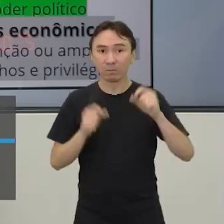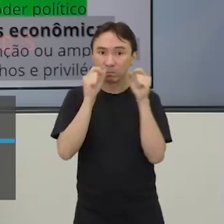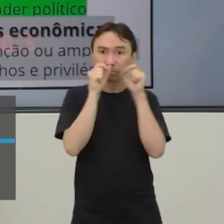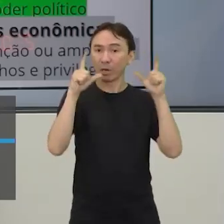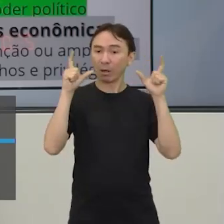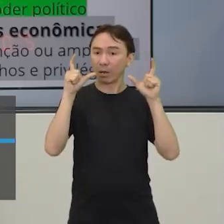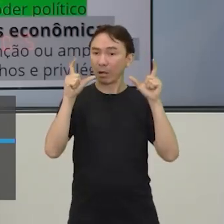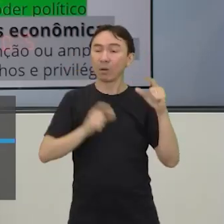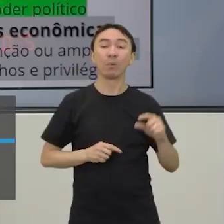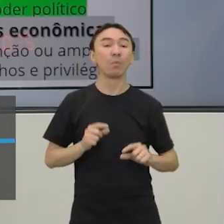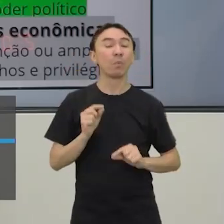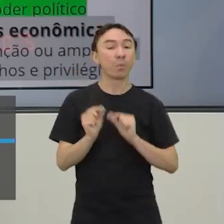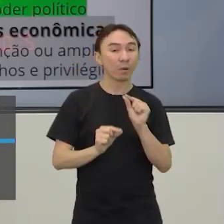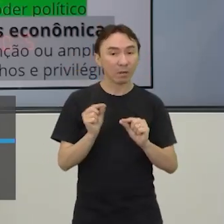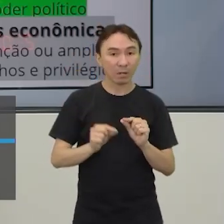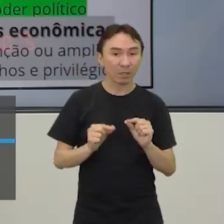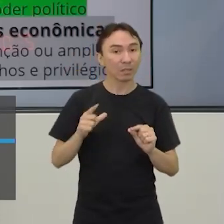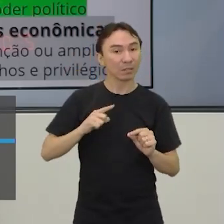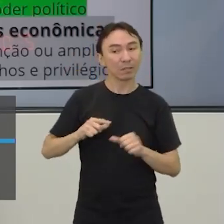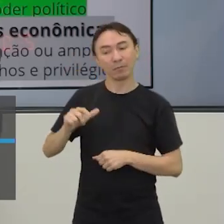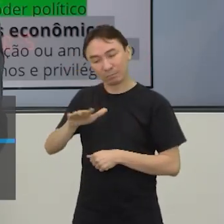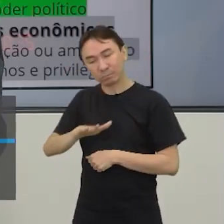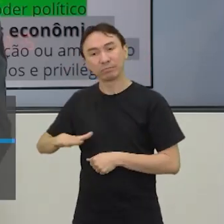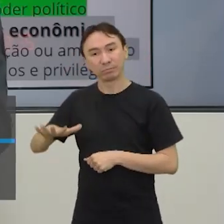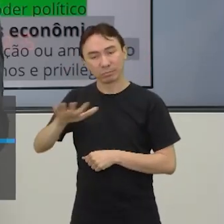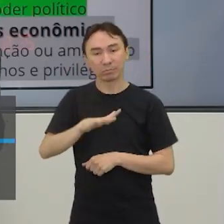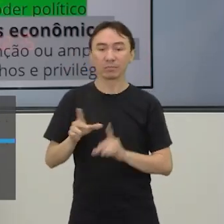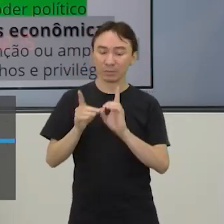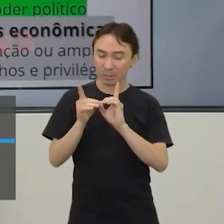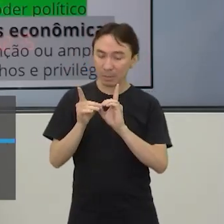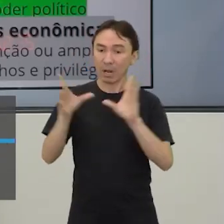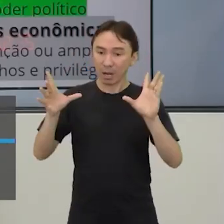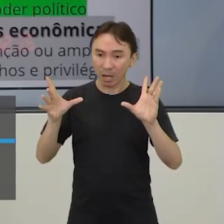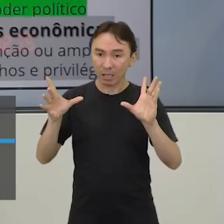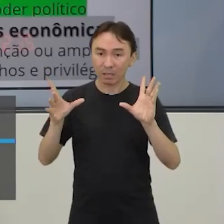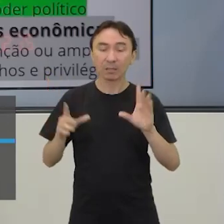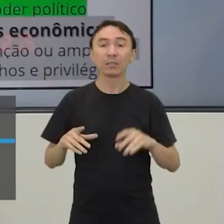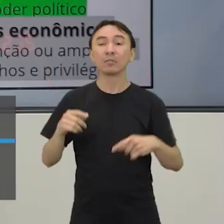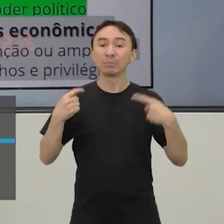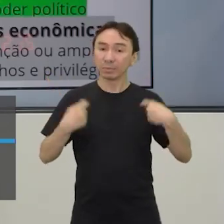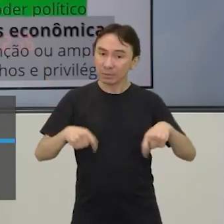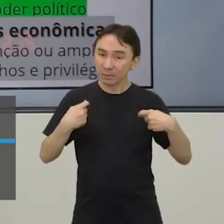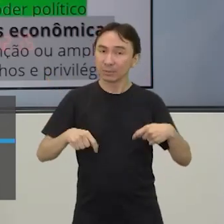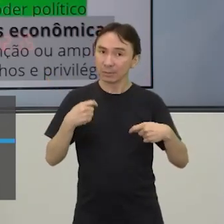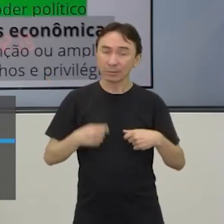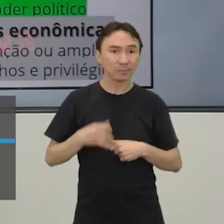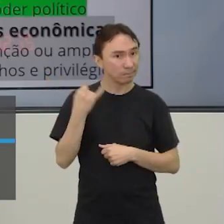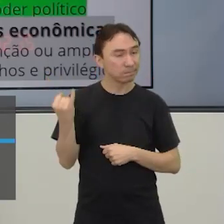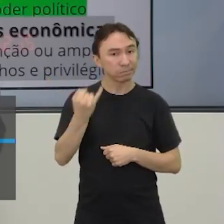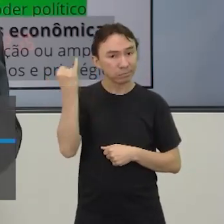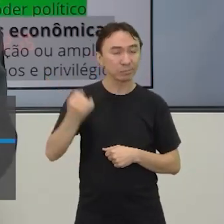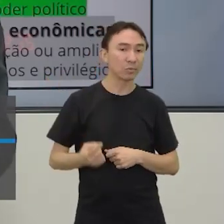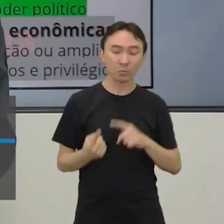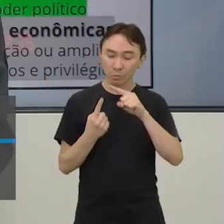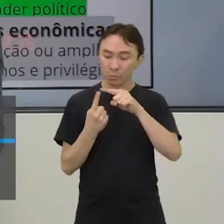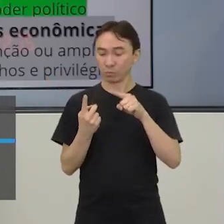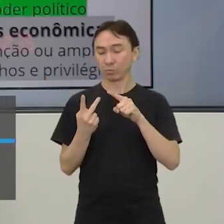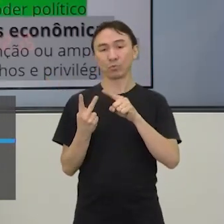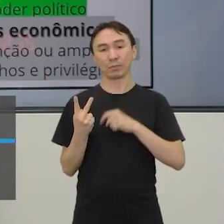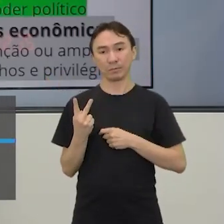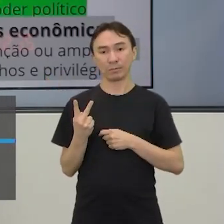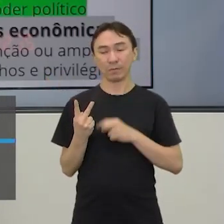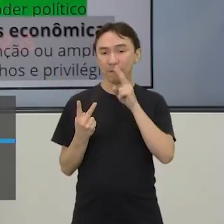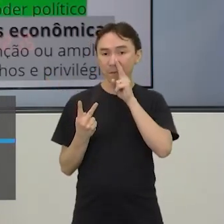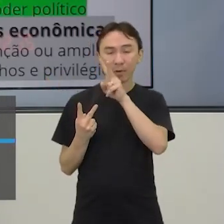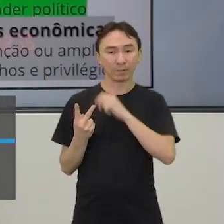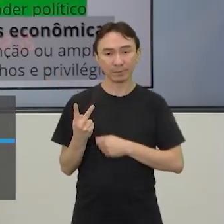a gente vive num ambiente democrático, a gente tem que ter aqui dois pilares de concepção muito bem fortes. O primeiro deles é